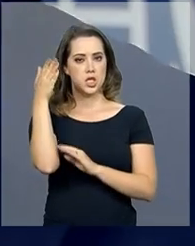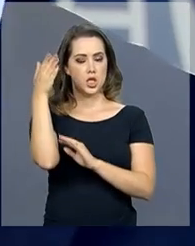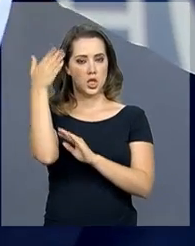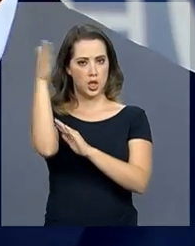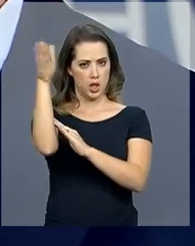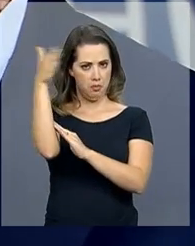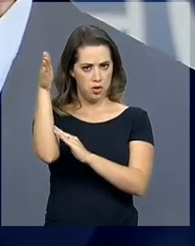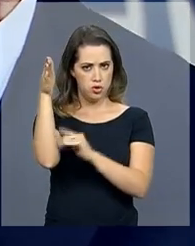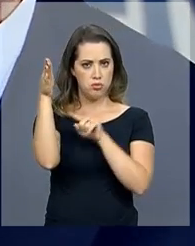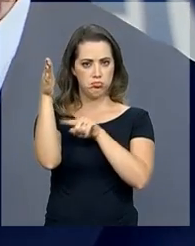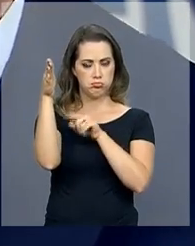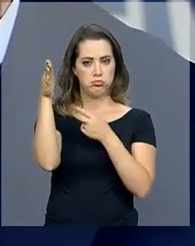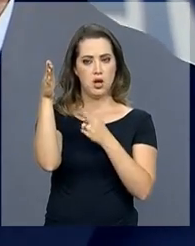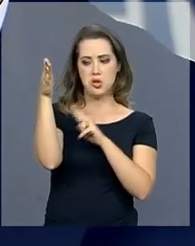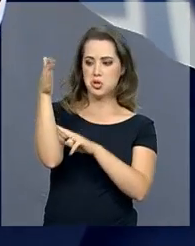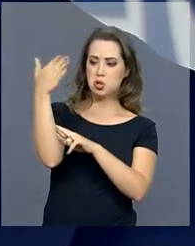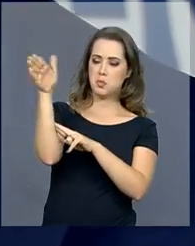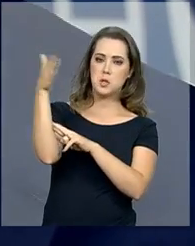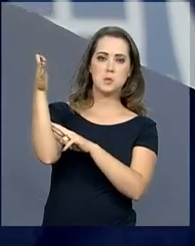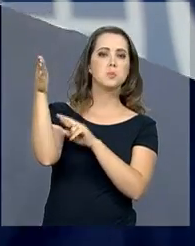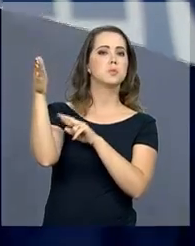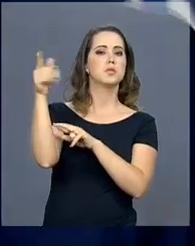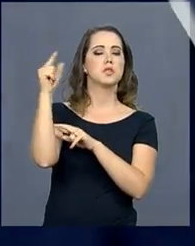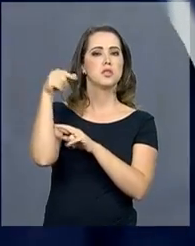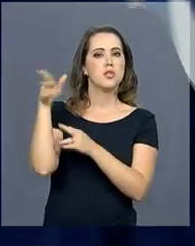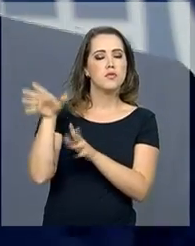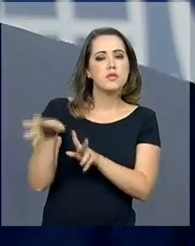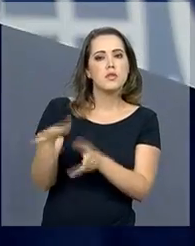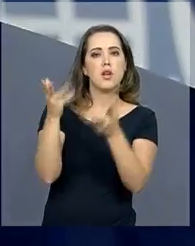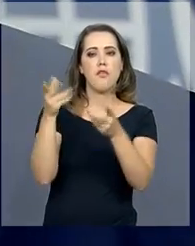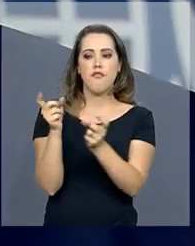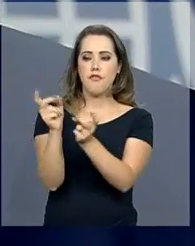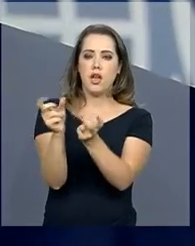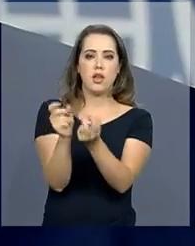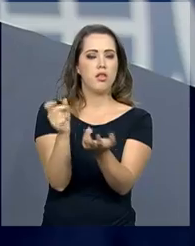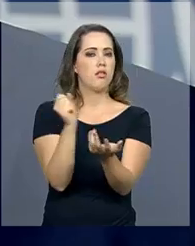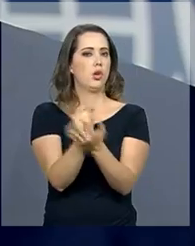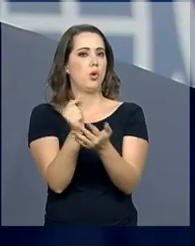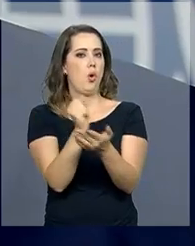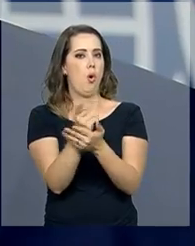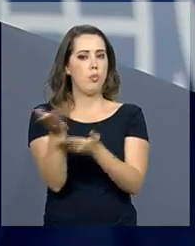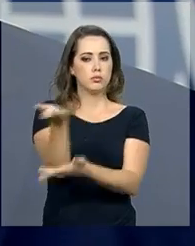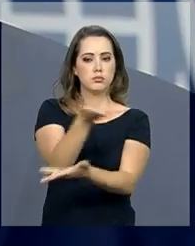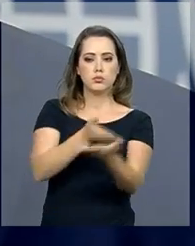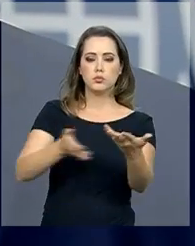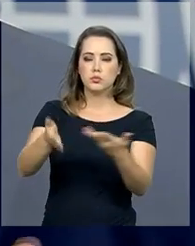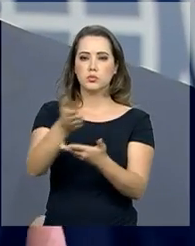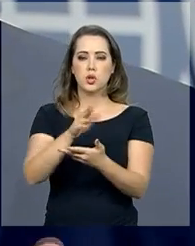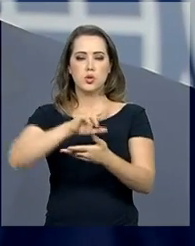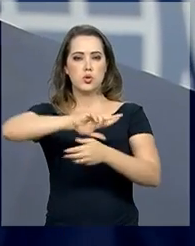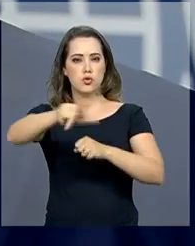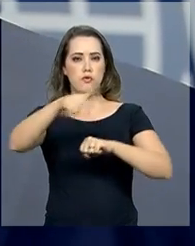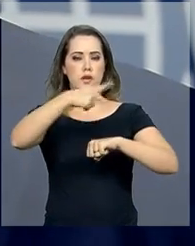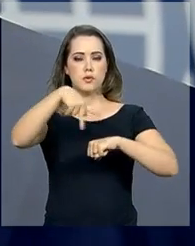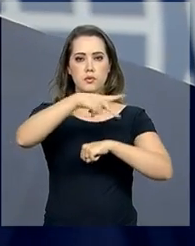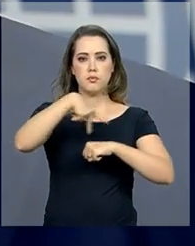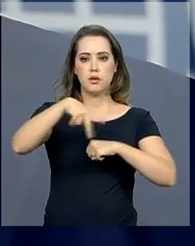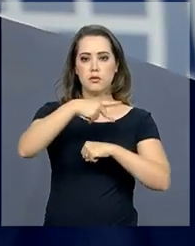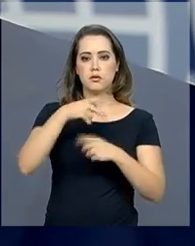planos de negócios quando você incentivo incrementa aumenta as negociações comerciais com